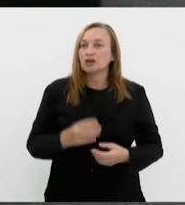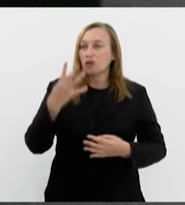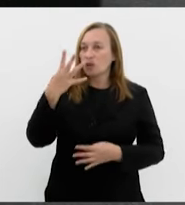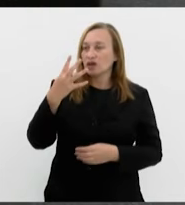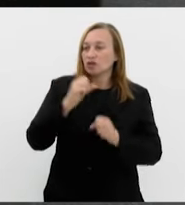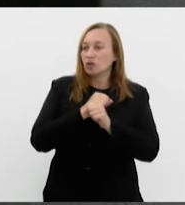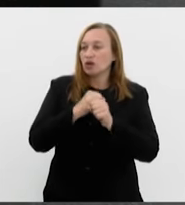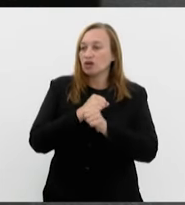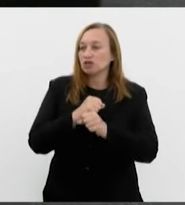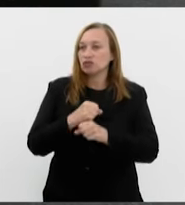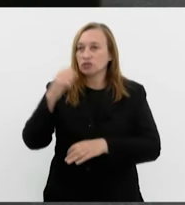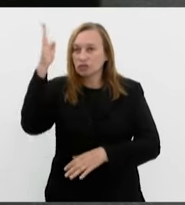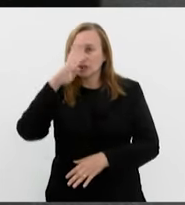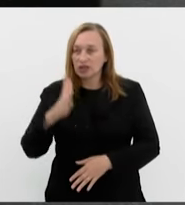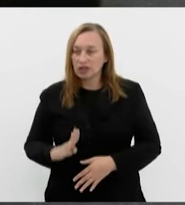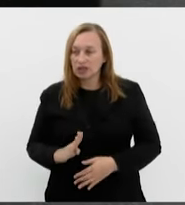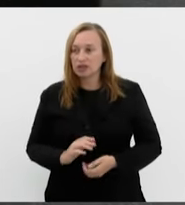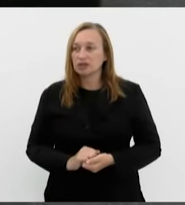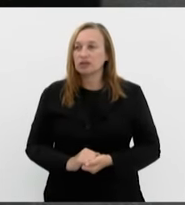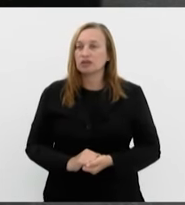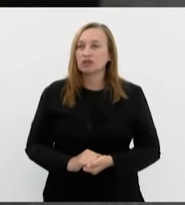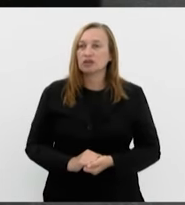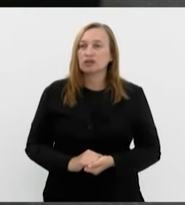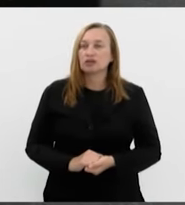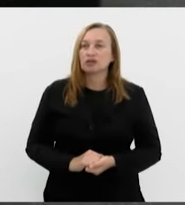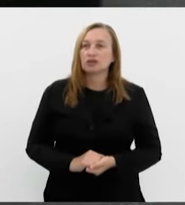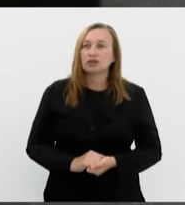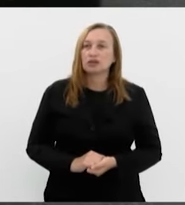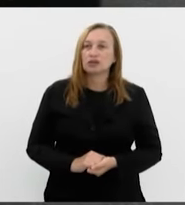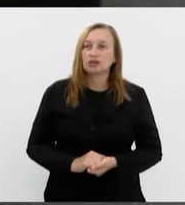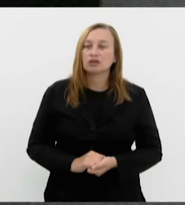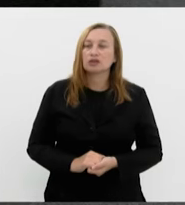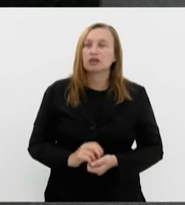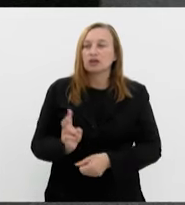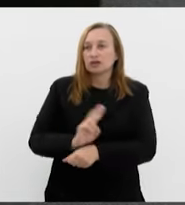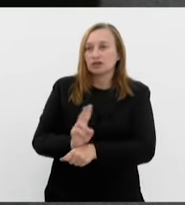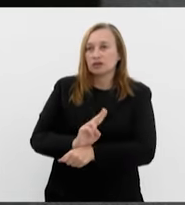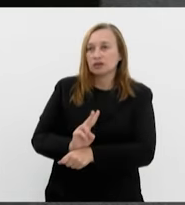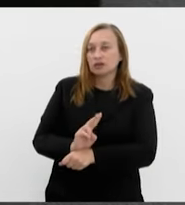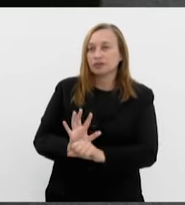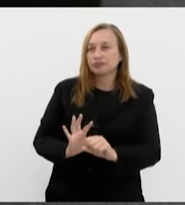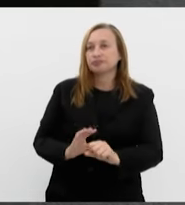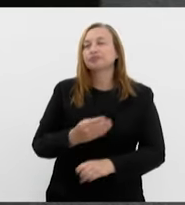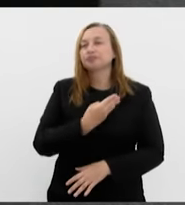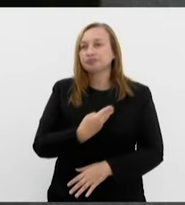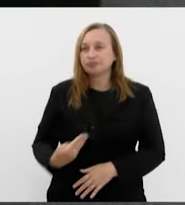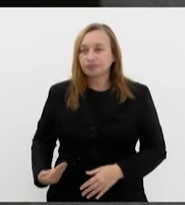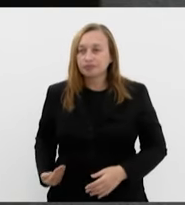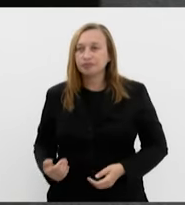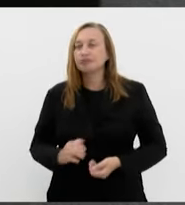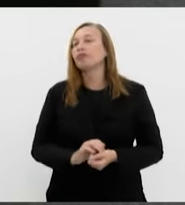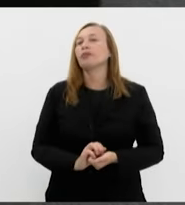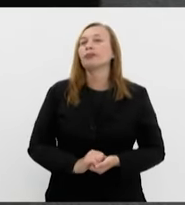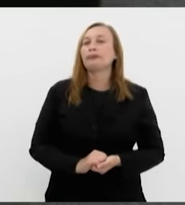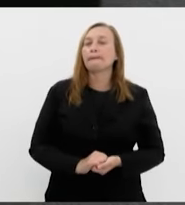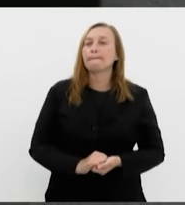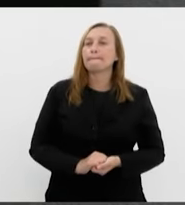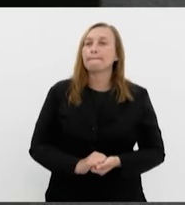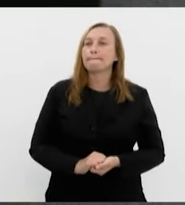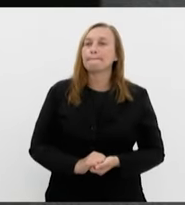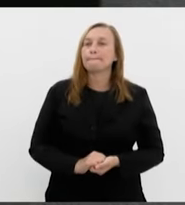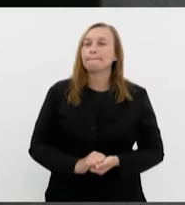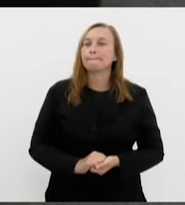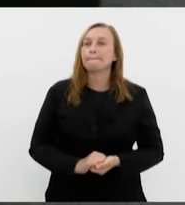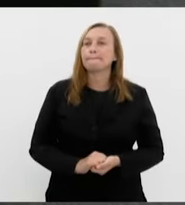Brasil, a gente viu o aparelhamento da máquina de segurança pública em prol de um grupo político.